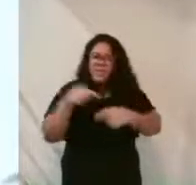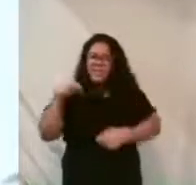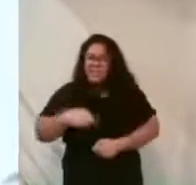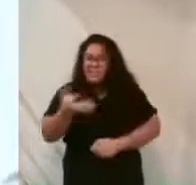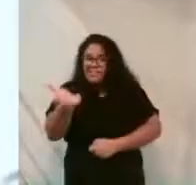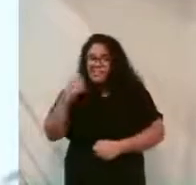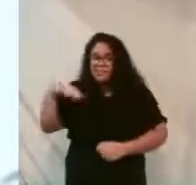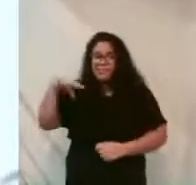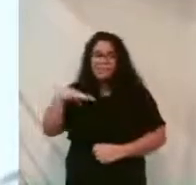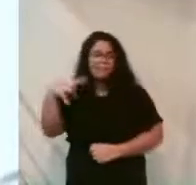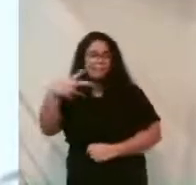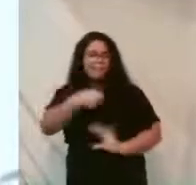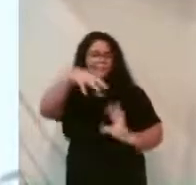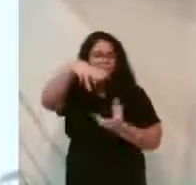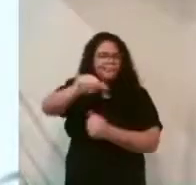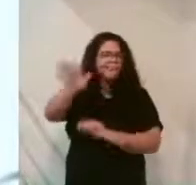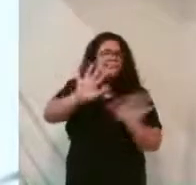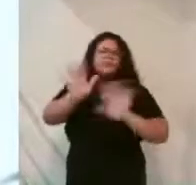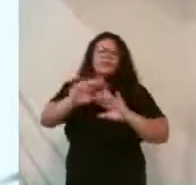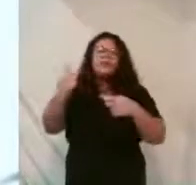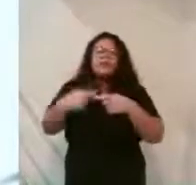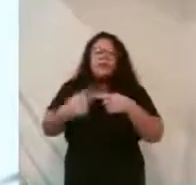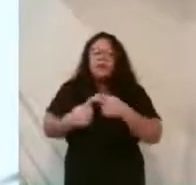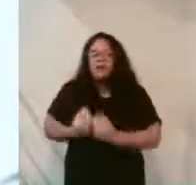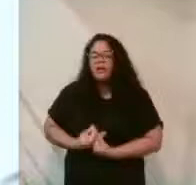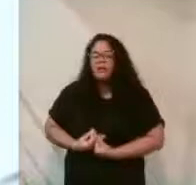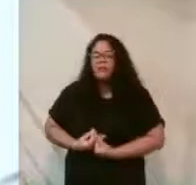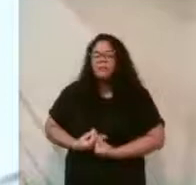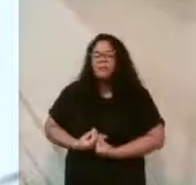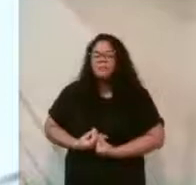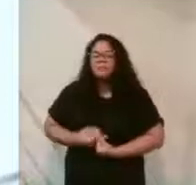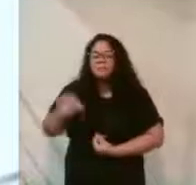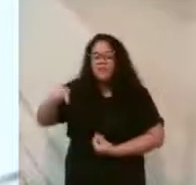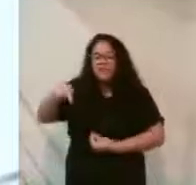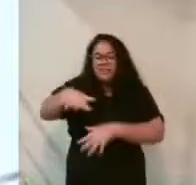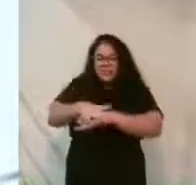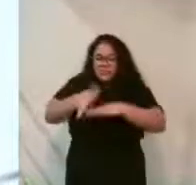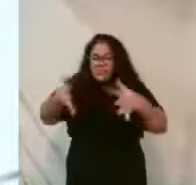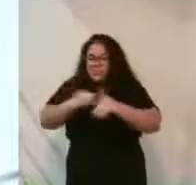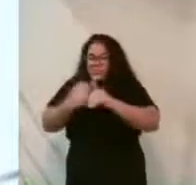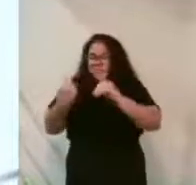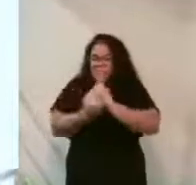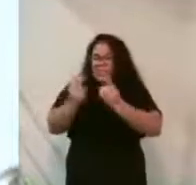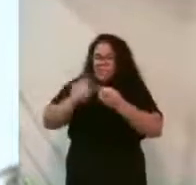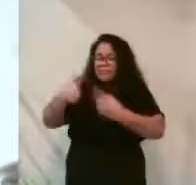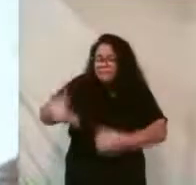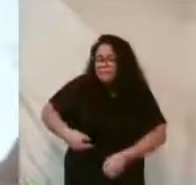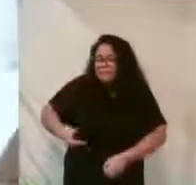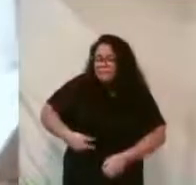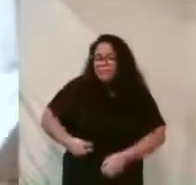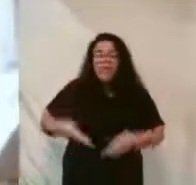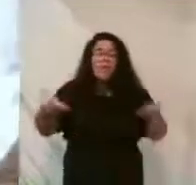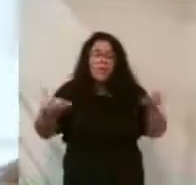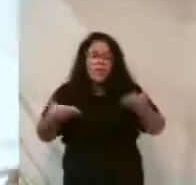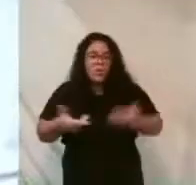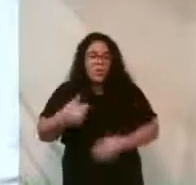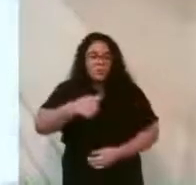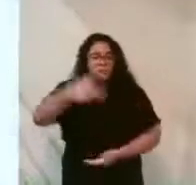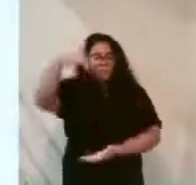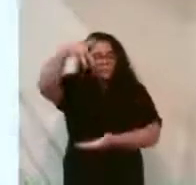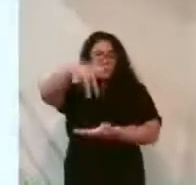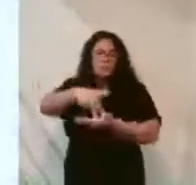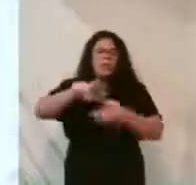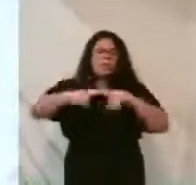planeta. Foi pela exclusão social e econômica e pela fome. Então, não estar aqui presente e não